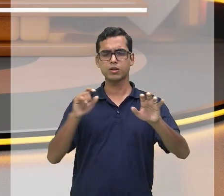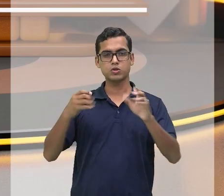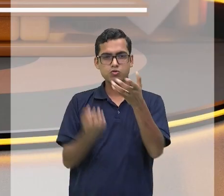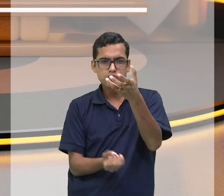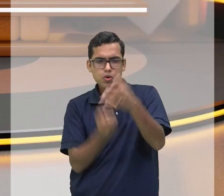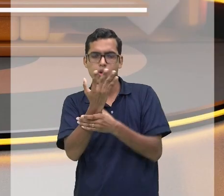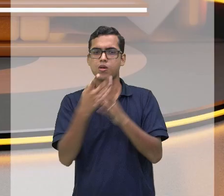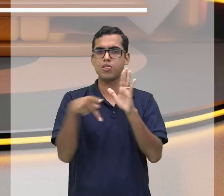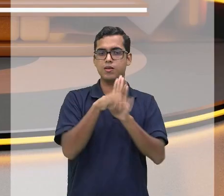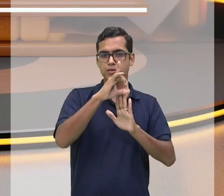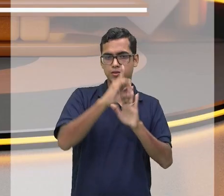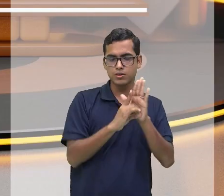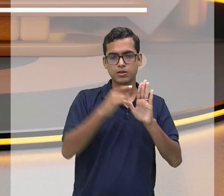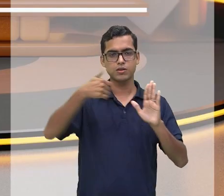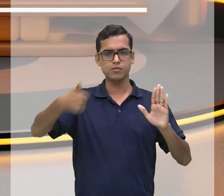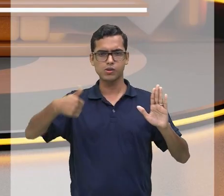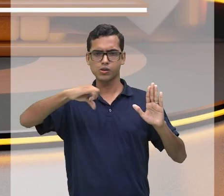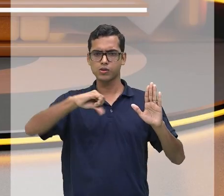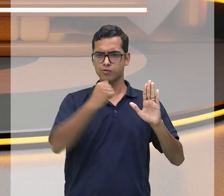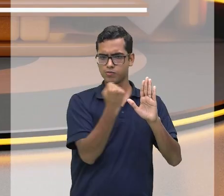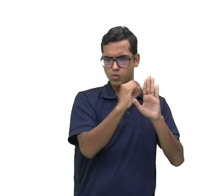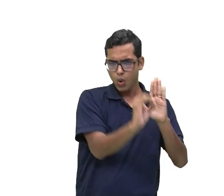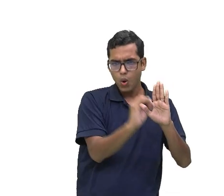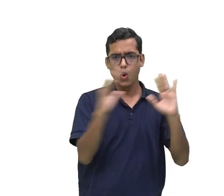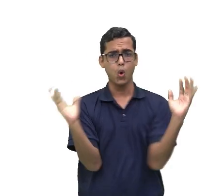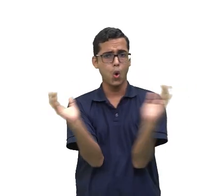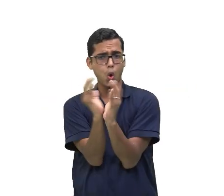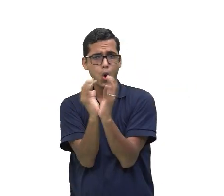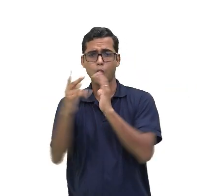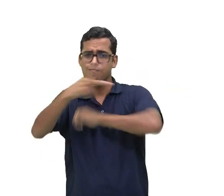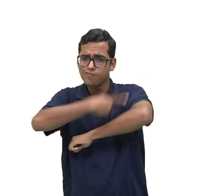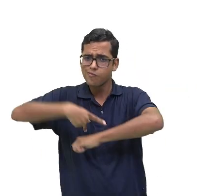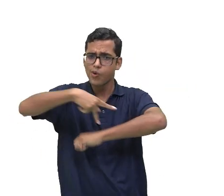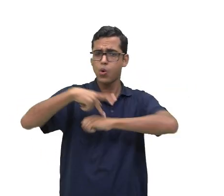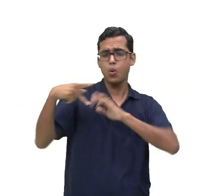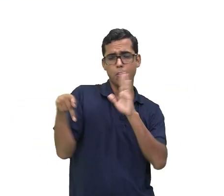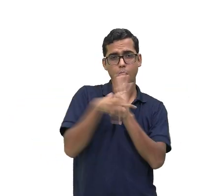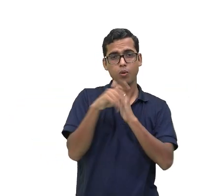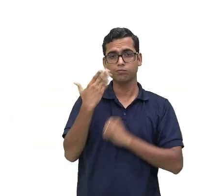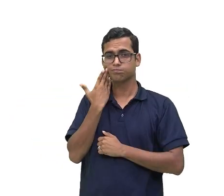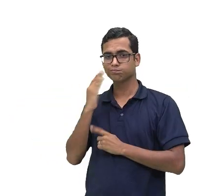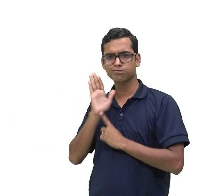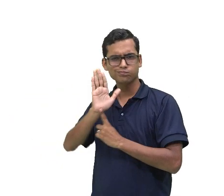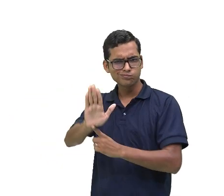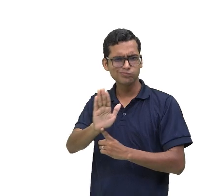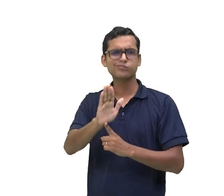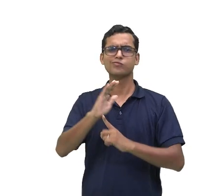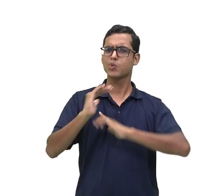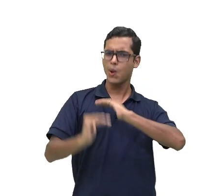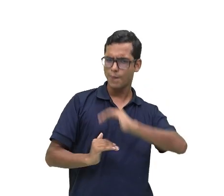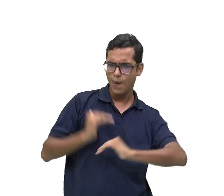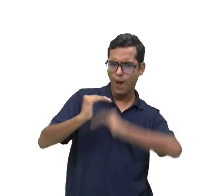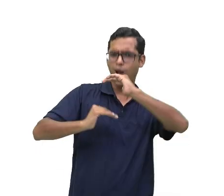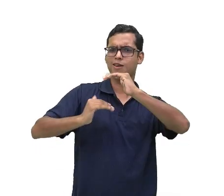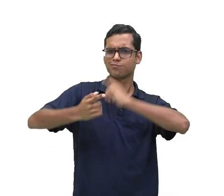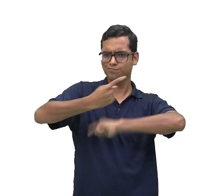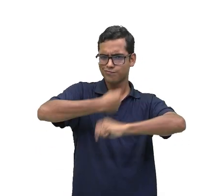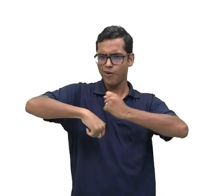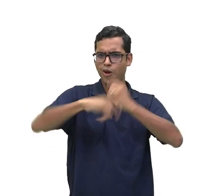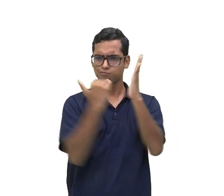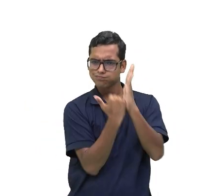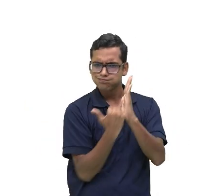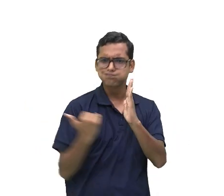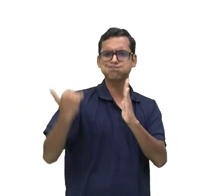de 1980, tá? Que vai ser um grupo de países que apresentaram um grande desenvolvimento